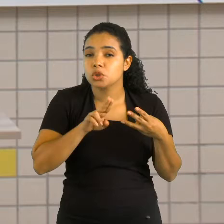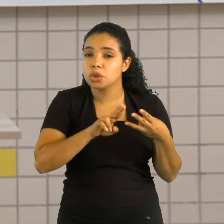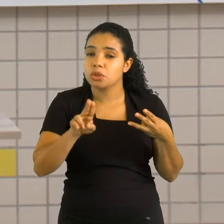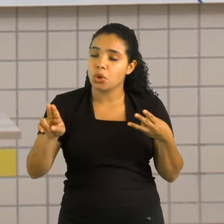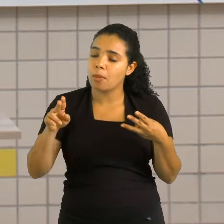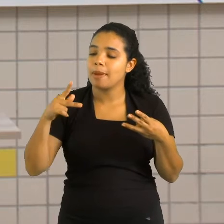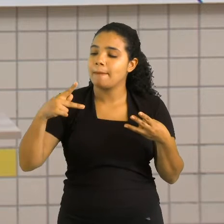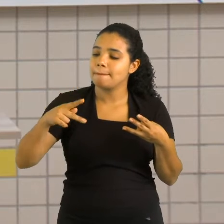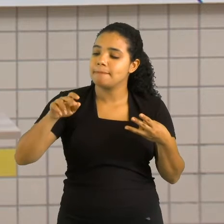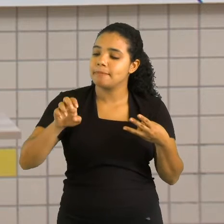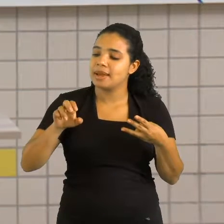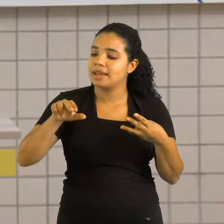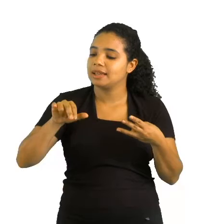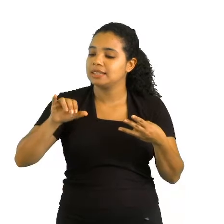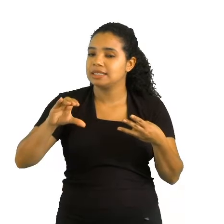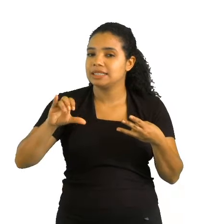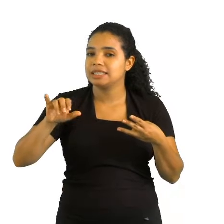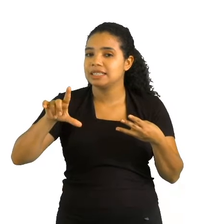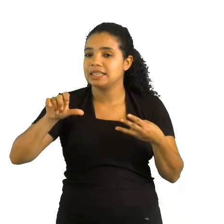penicilina?